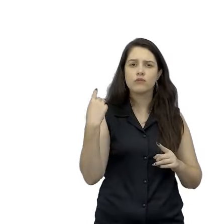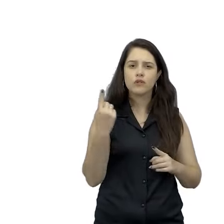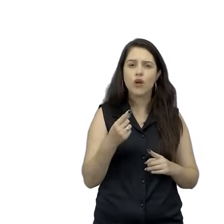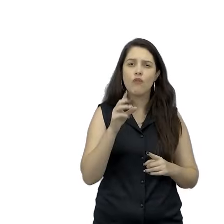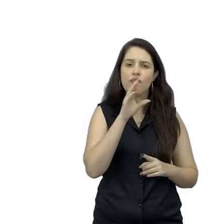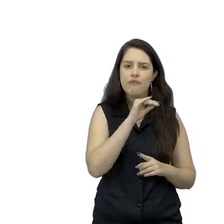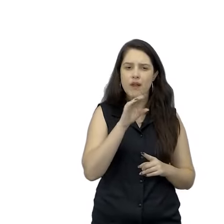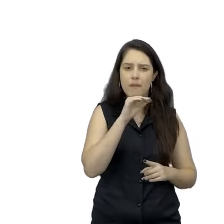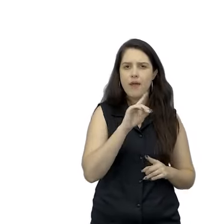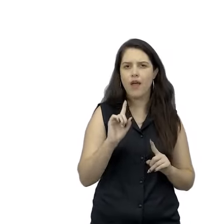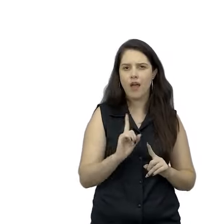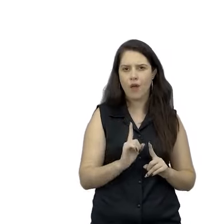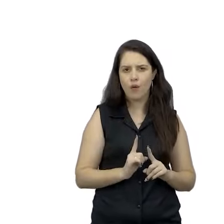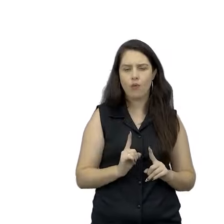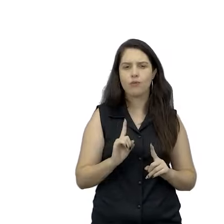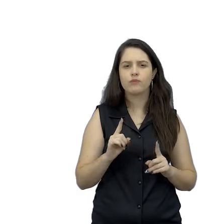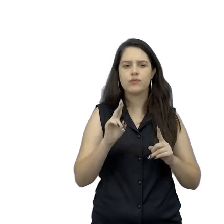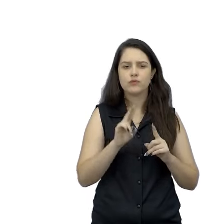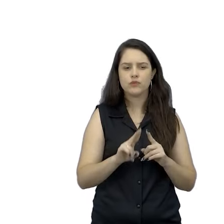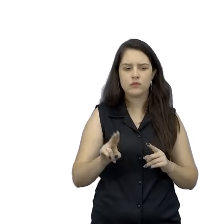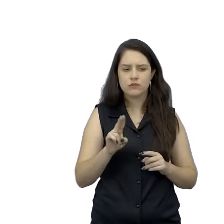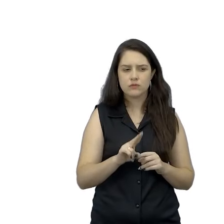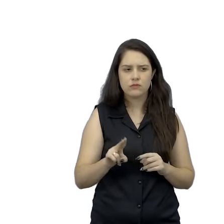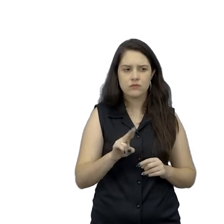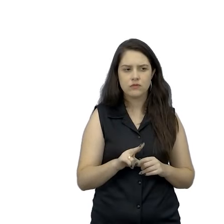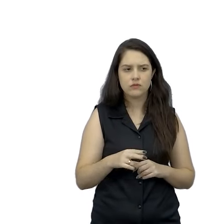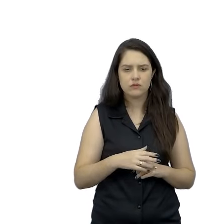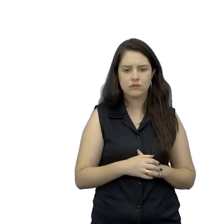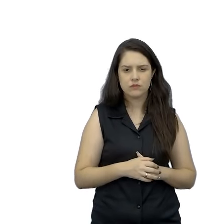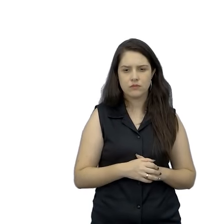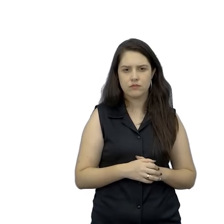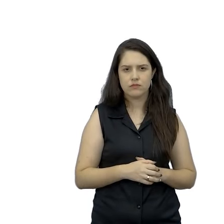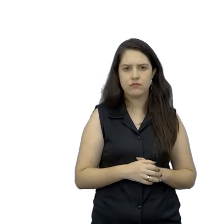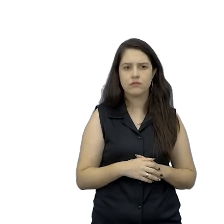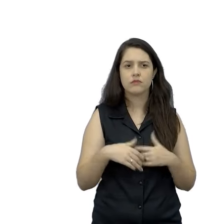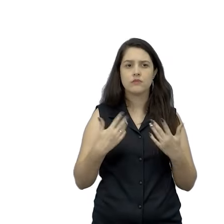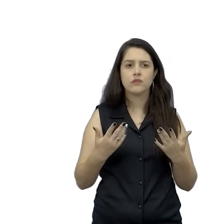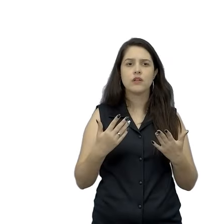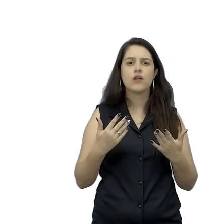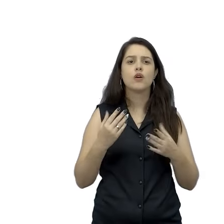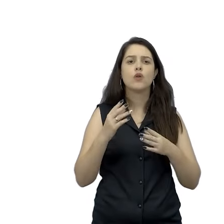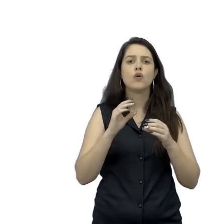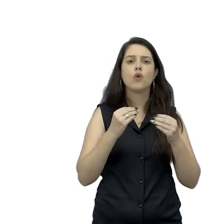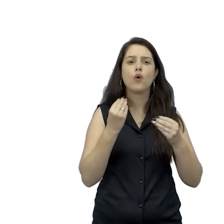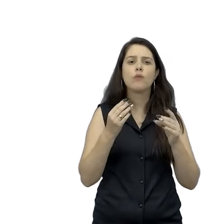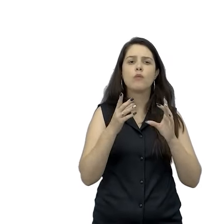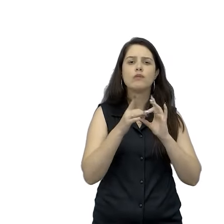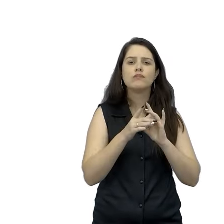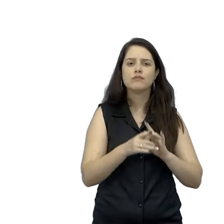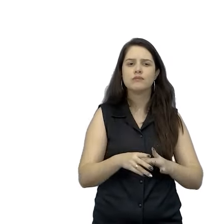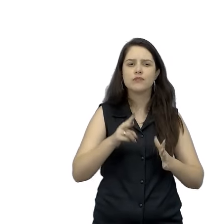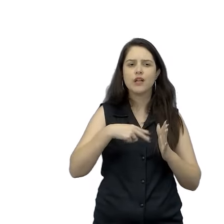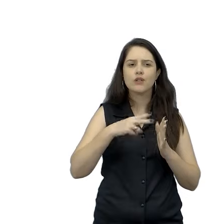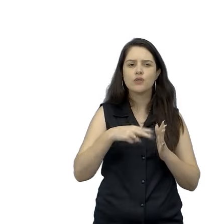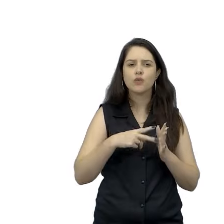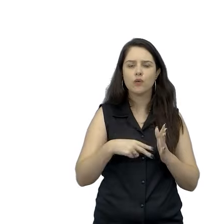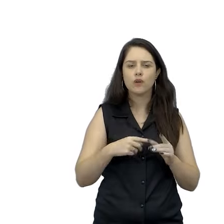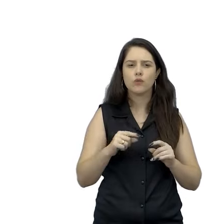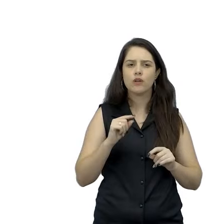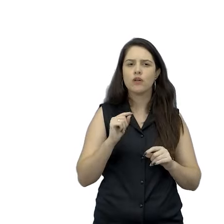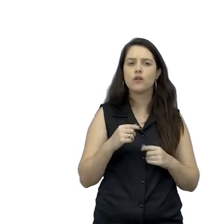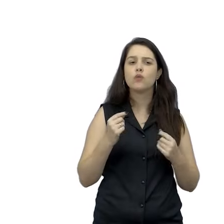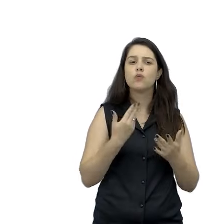verbal, né? E o multimodal também. Bom, como vocês podem ver, né, algumas concepções de leitura, então eu